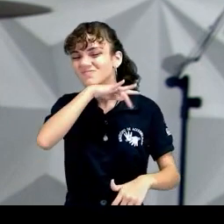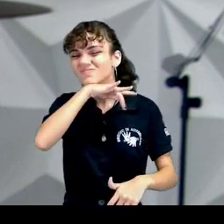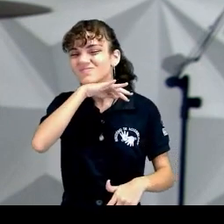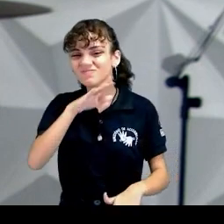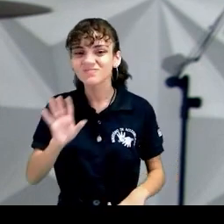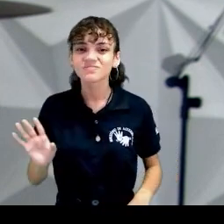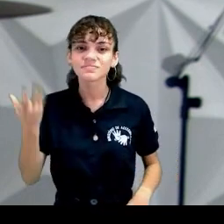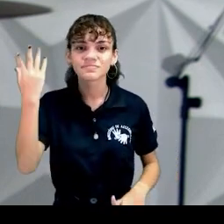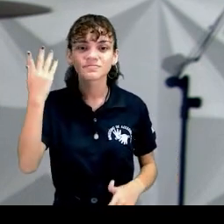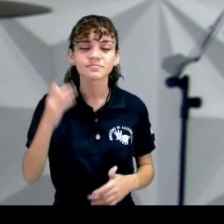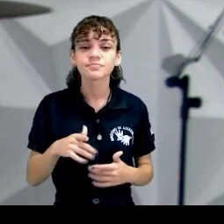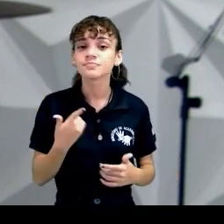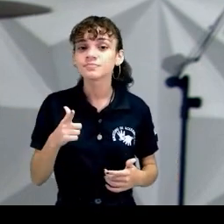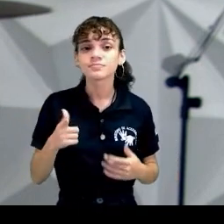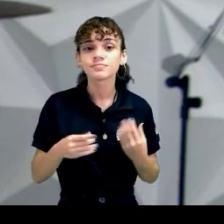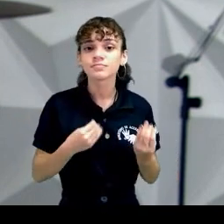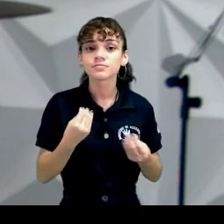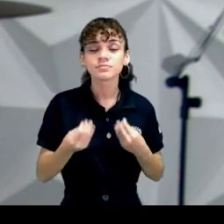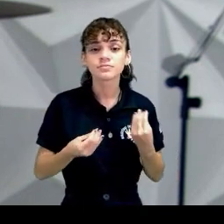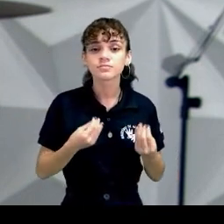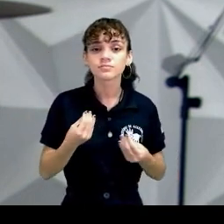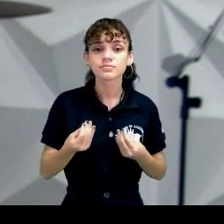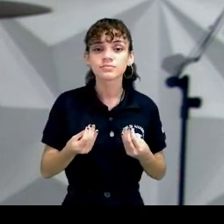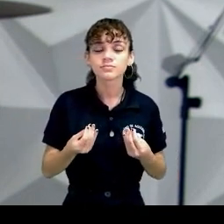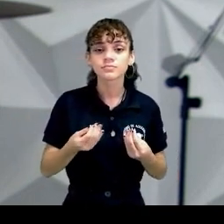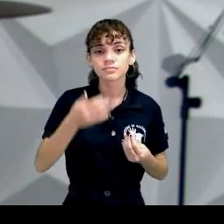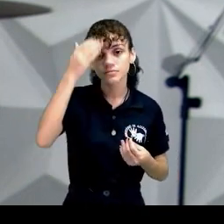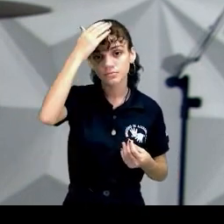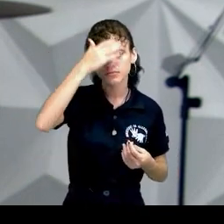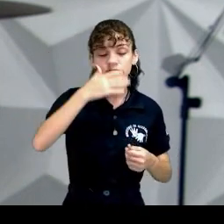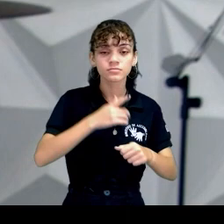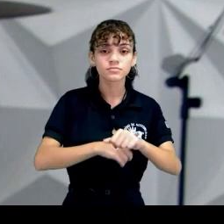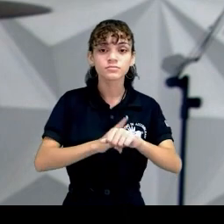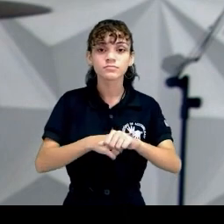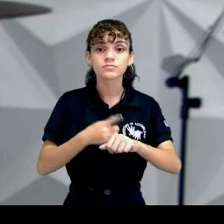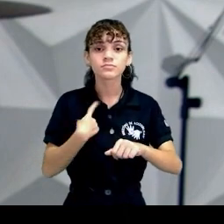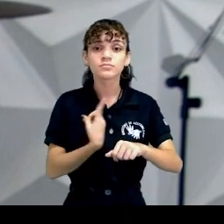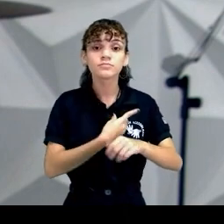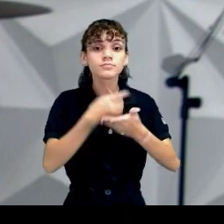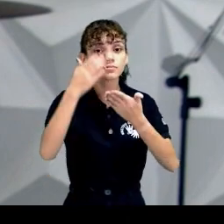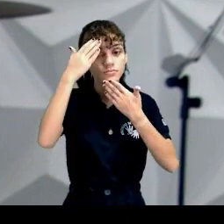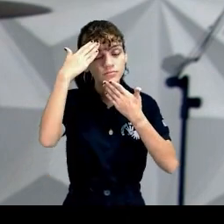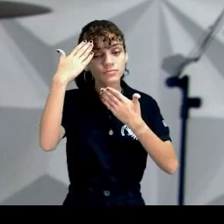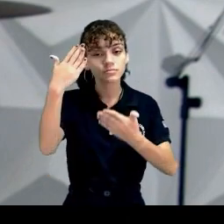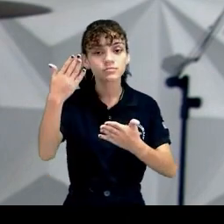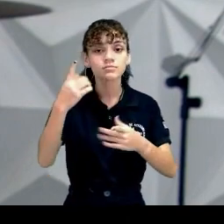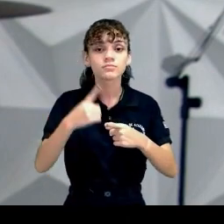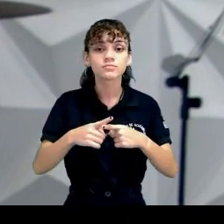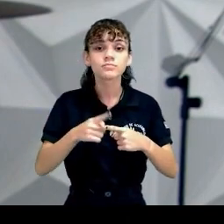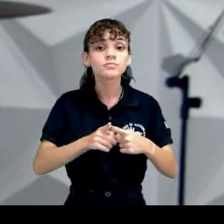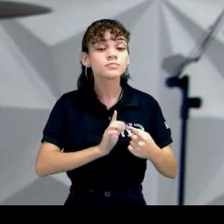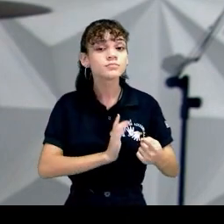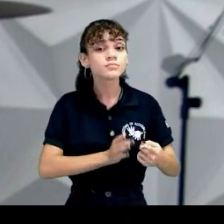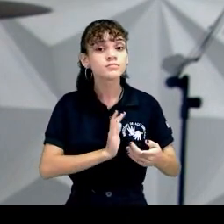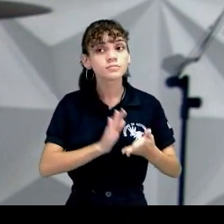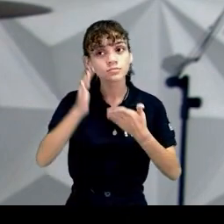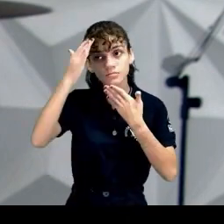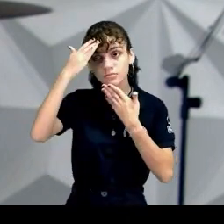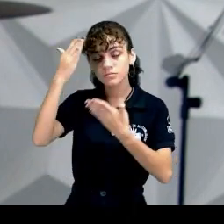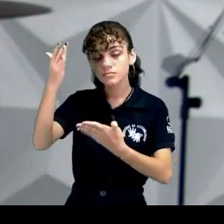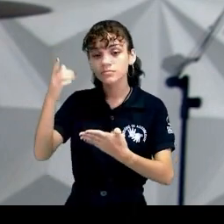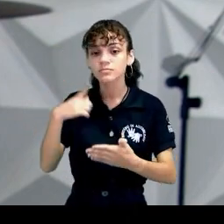o coração grato nos leva a olhar para além da situação. E a falta de gratidão